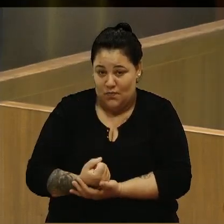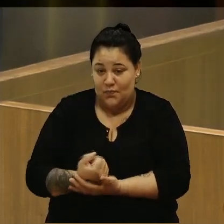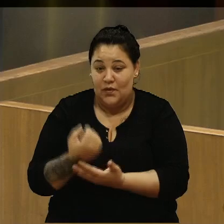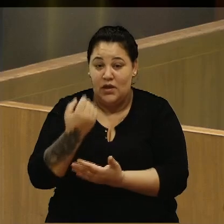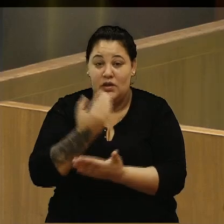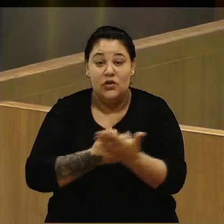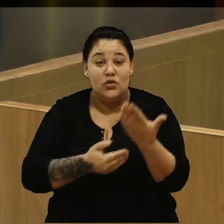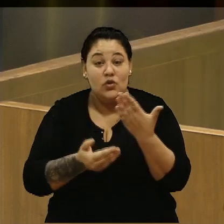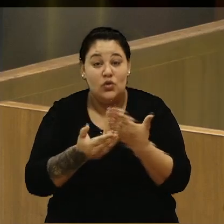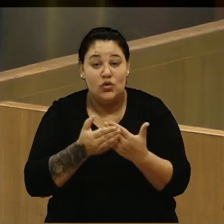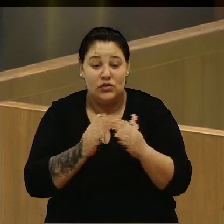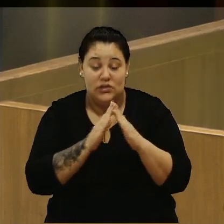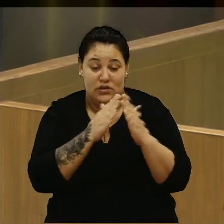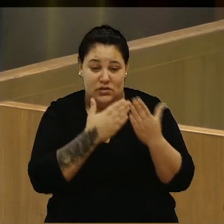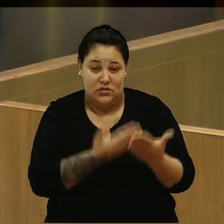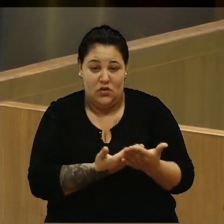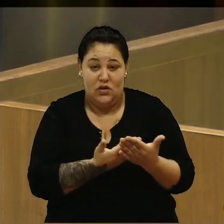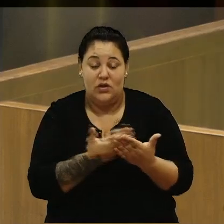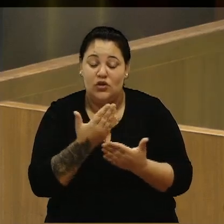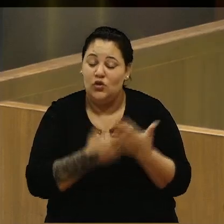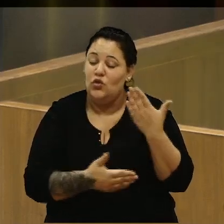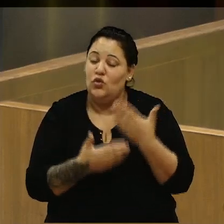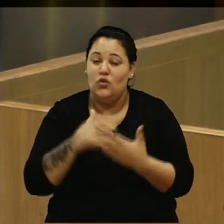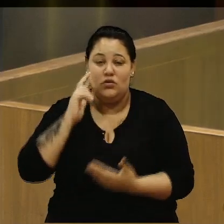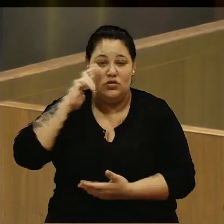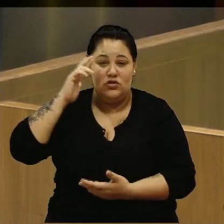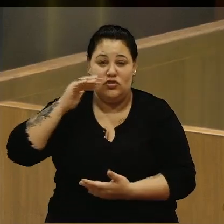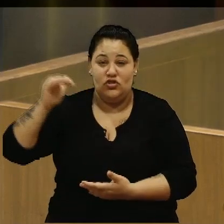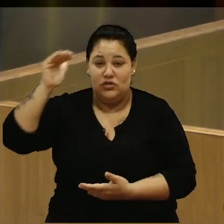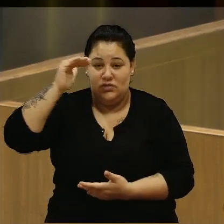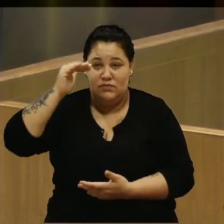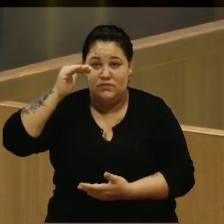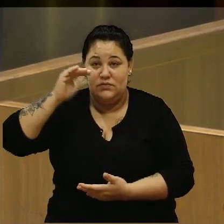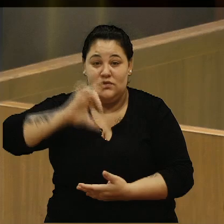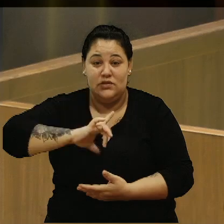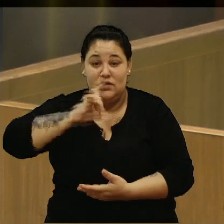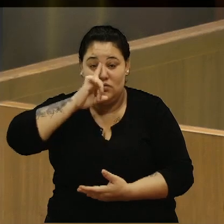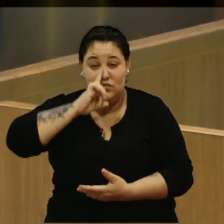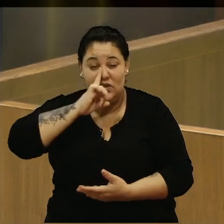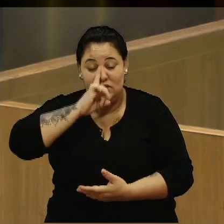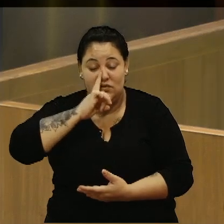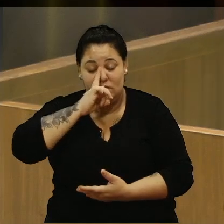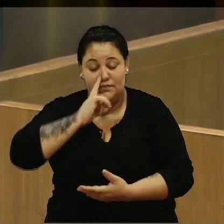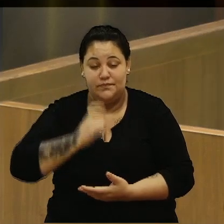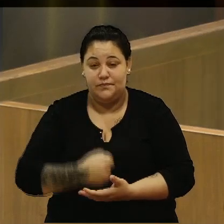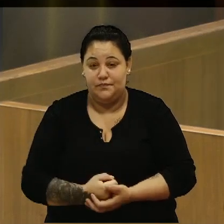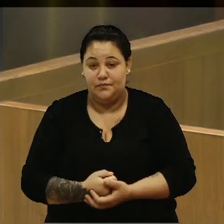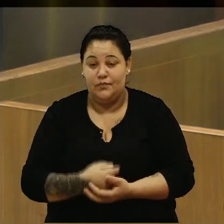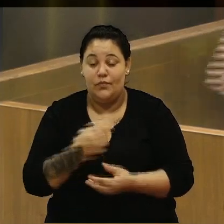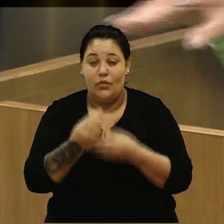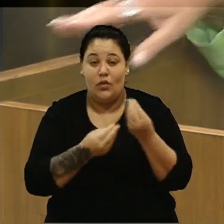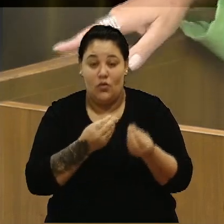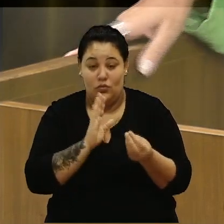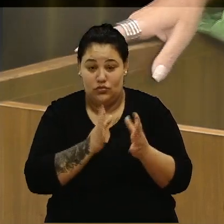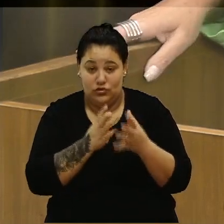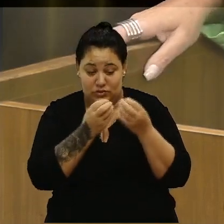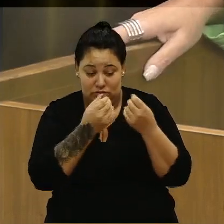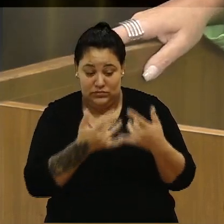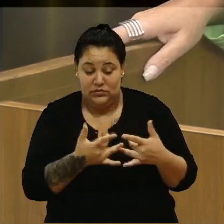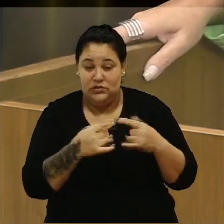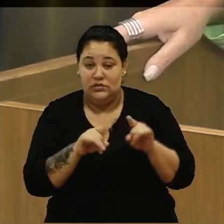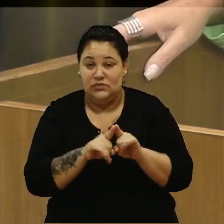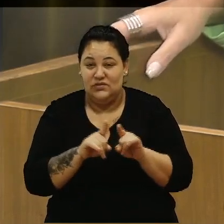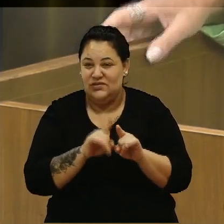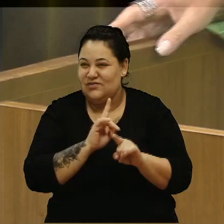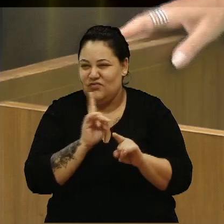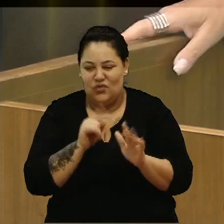as escolas, todas as direções estão correndo esse risco. Como eu falei, eu não vou entrar